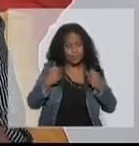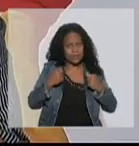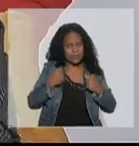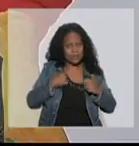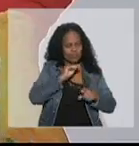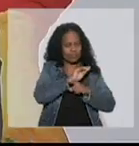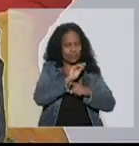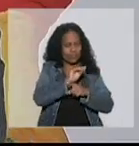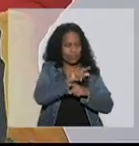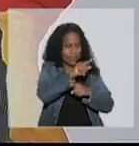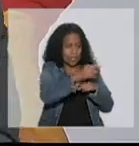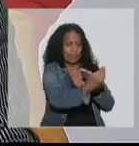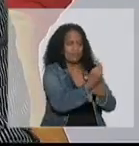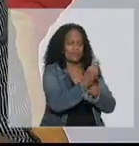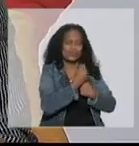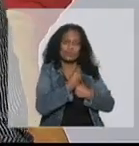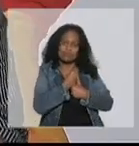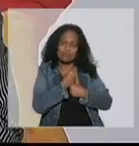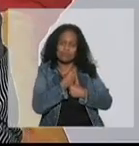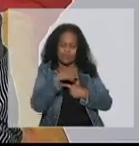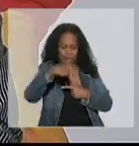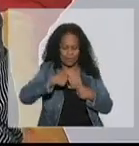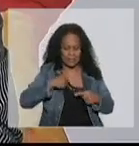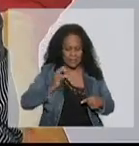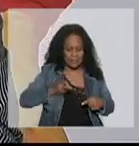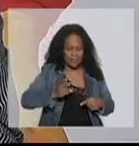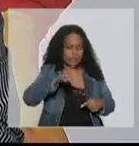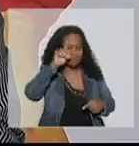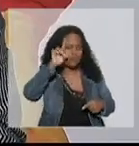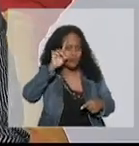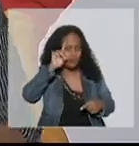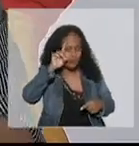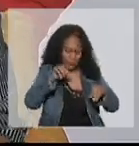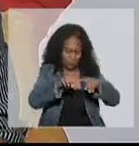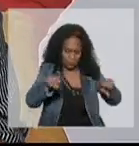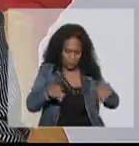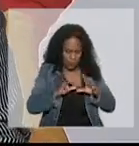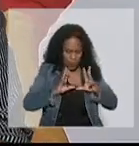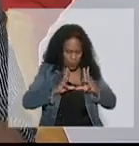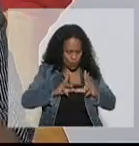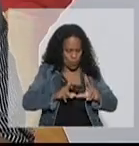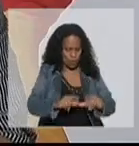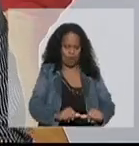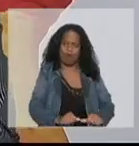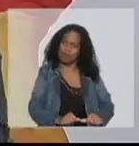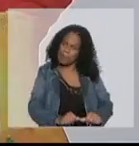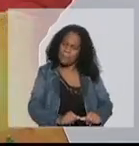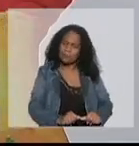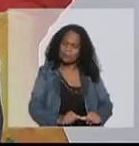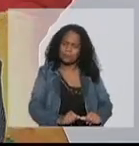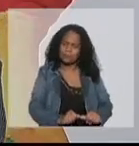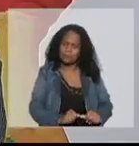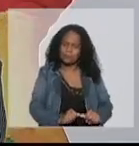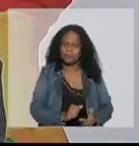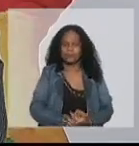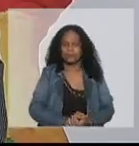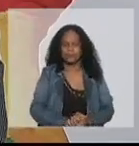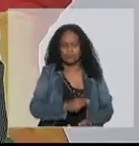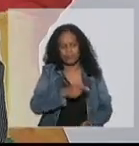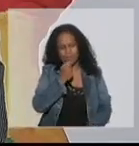usem, eu tenho que cuidar bem do meu. E eu vou estar aqui sempre, todos os dias. Então, eu quero um espaço bom, eu sou responsável por esse